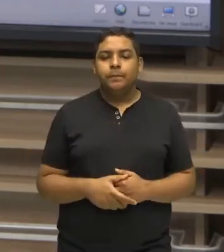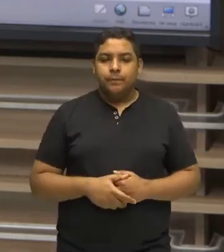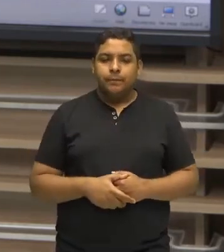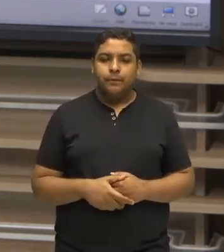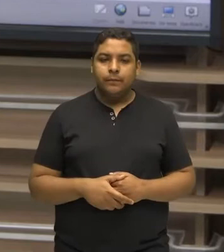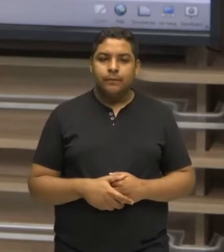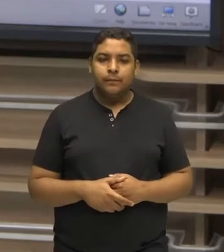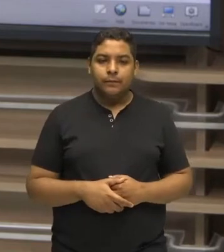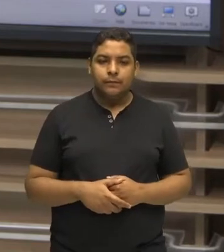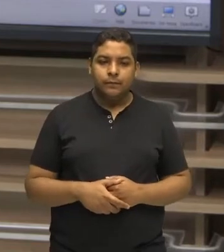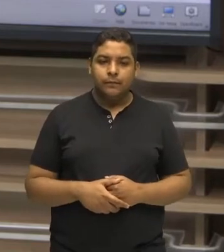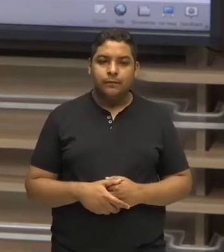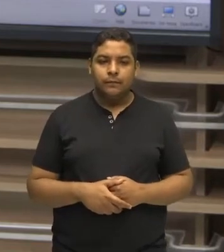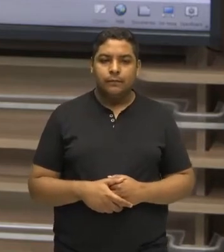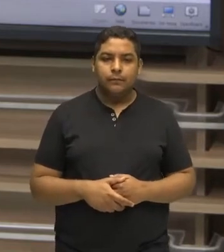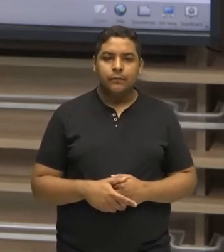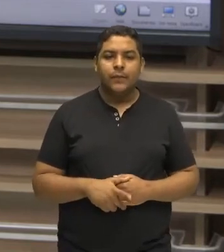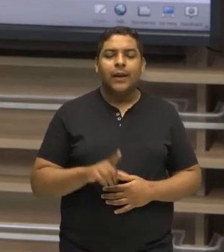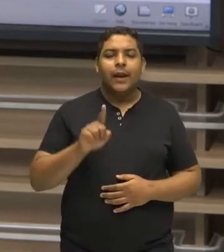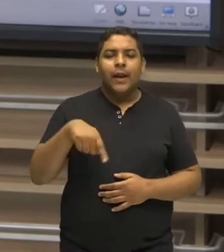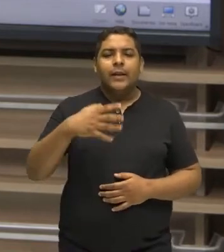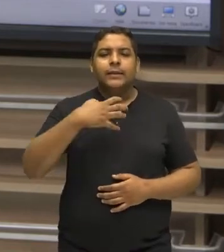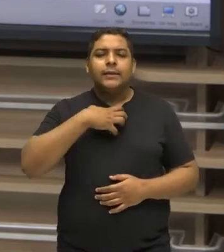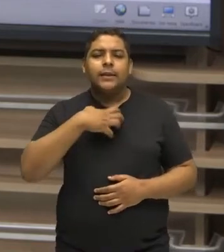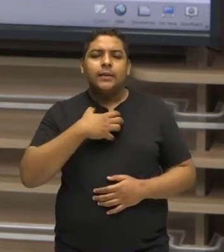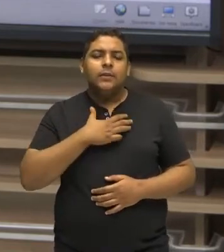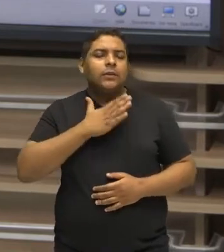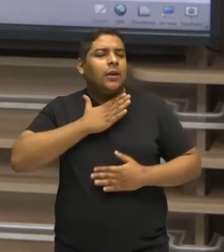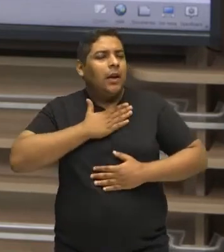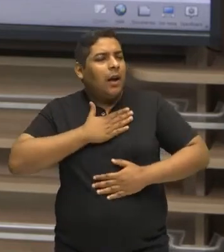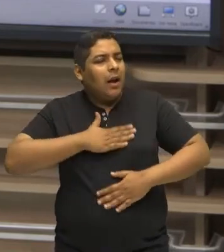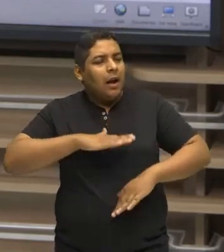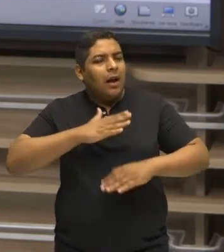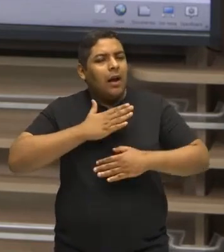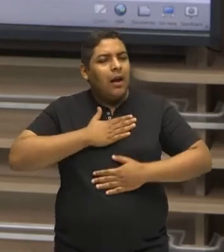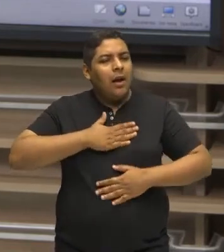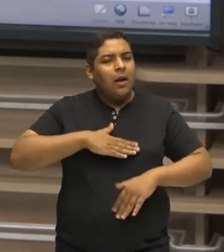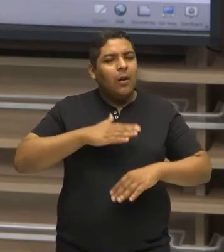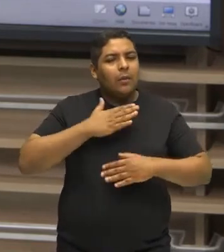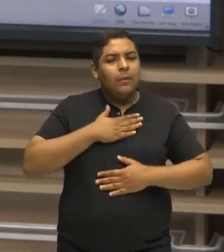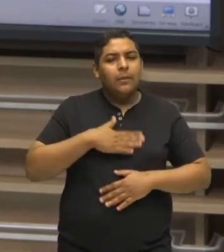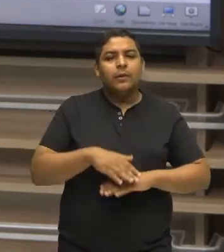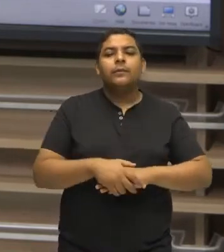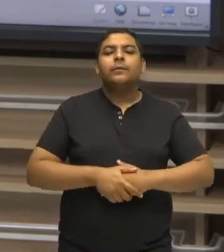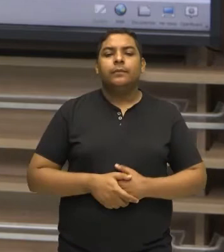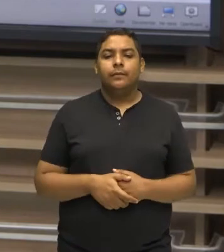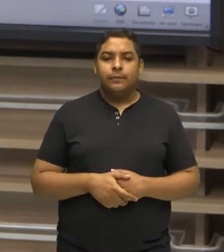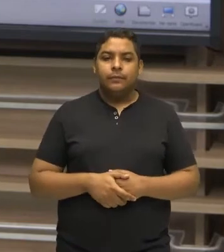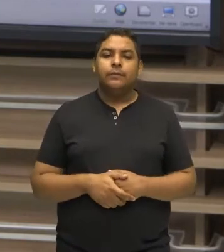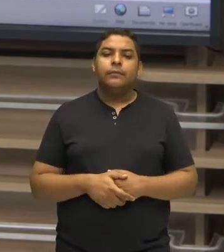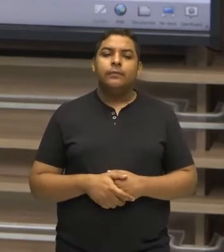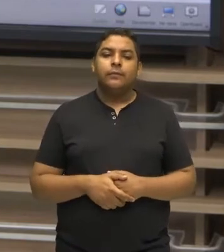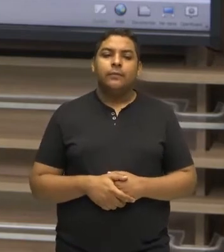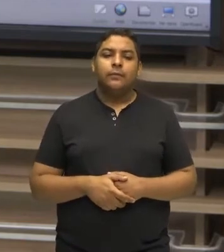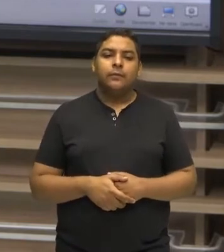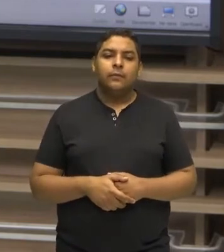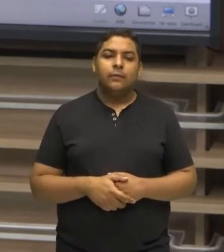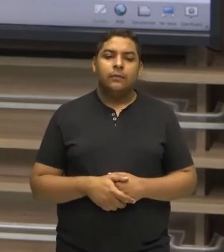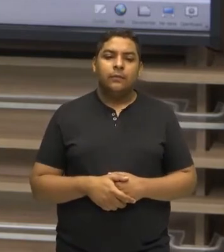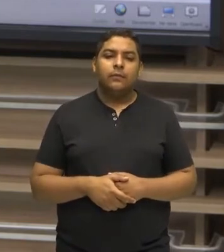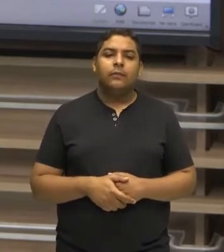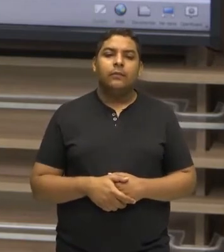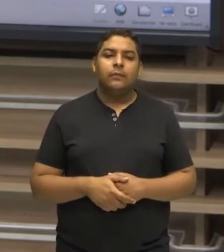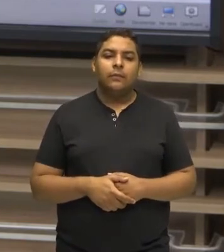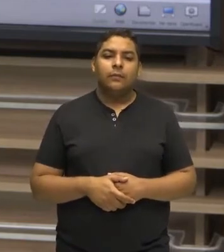causam várias sensações de tranquilidade. Então, quando você quer mostrar, por exemplo,